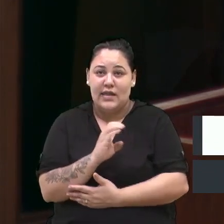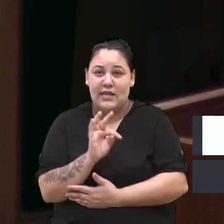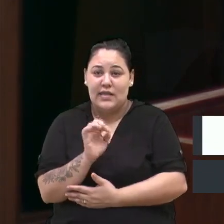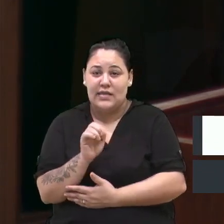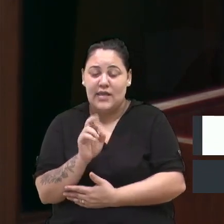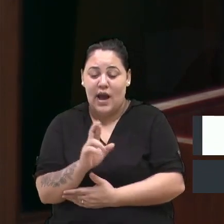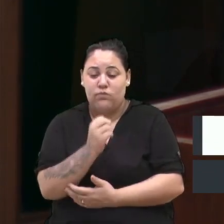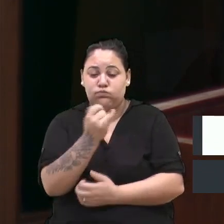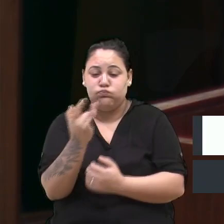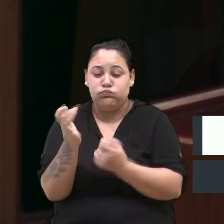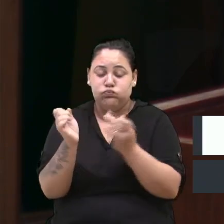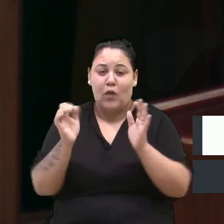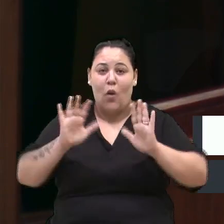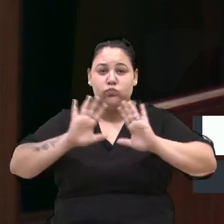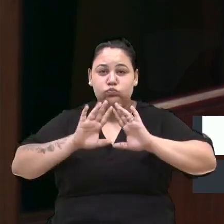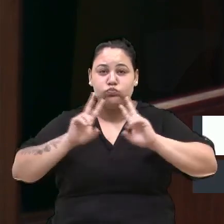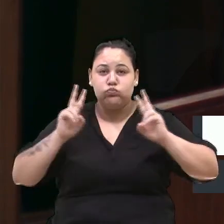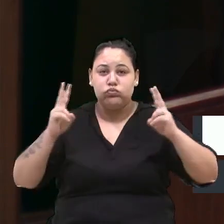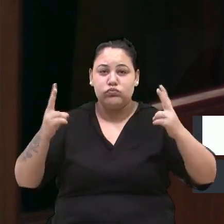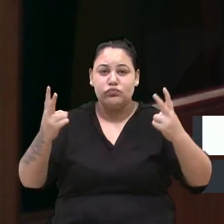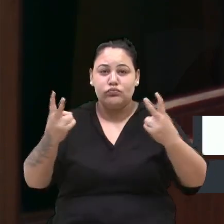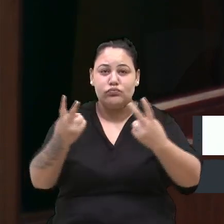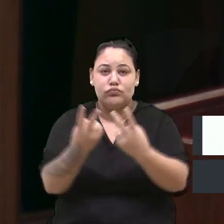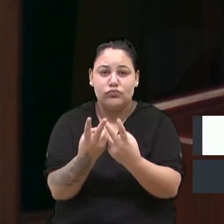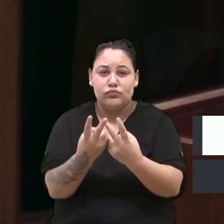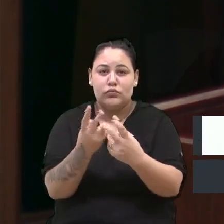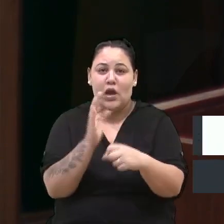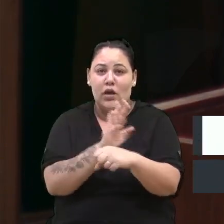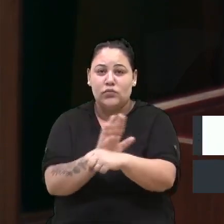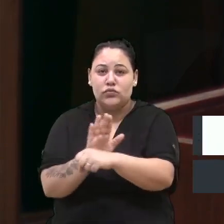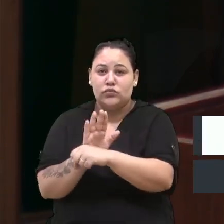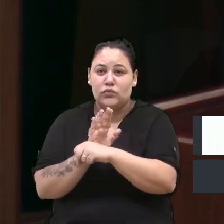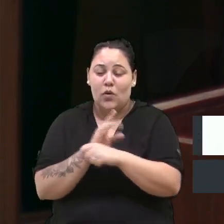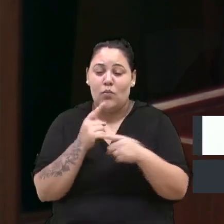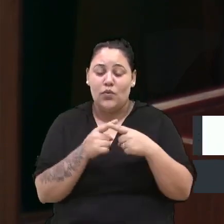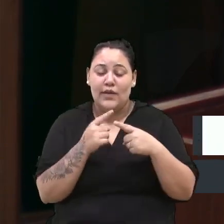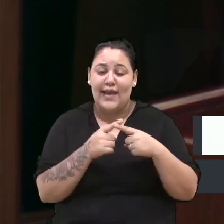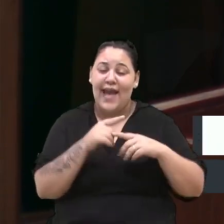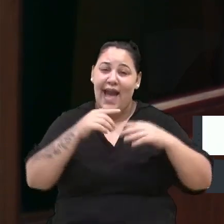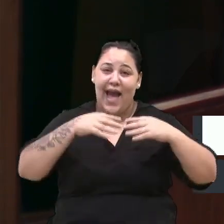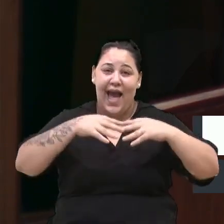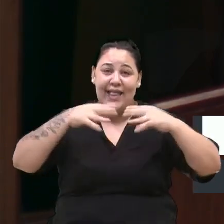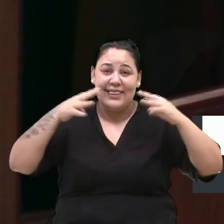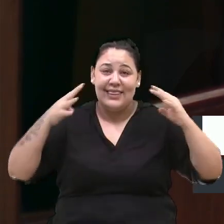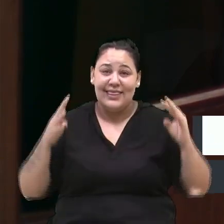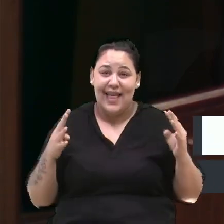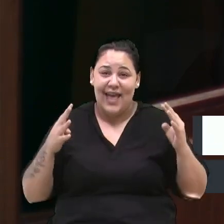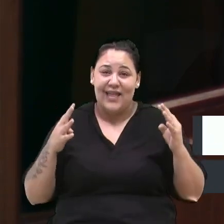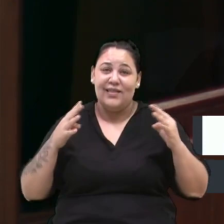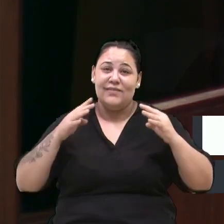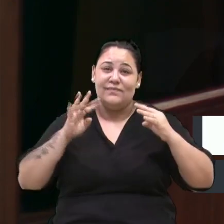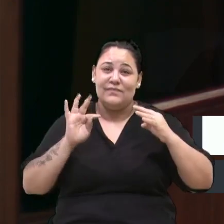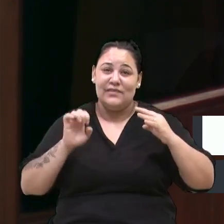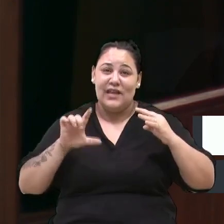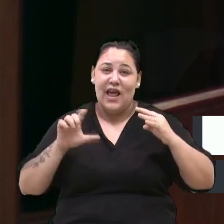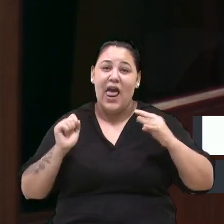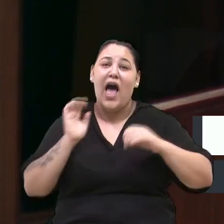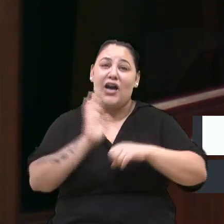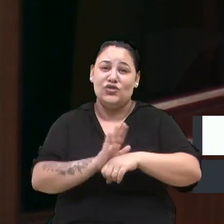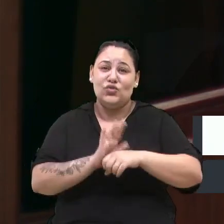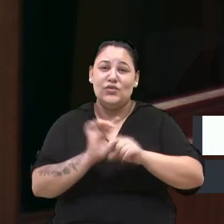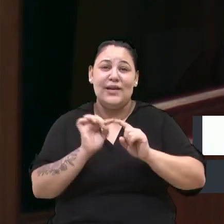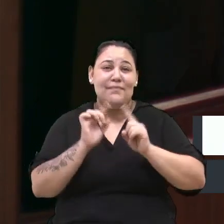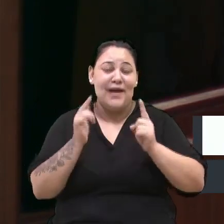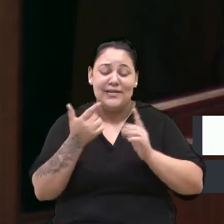as telas existentes, elas ajudam, mas elas tiram a qualidade da fruta. A fruta não vem com a cor que ela deveria